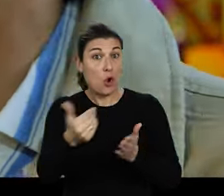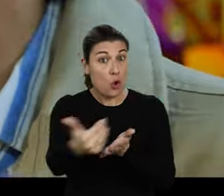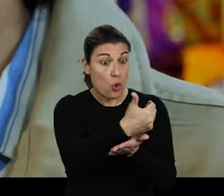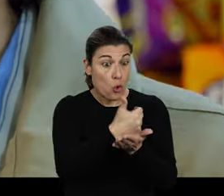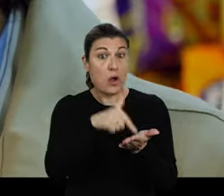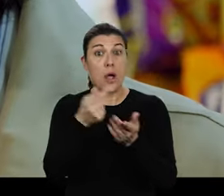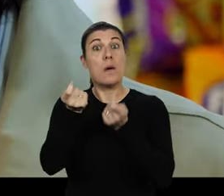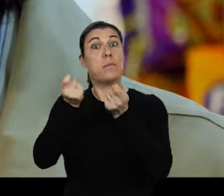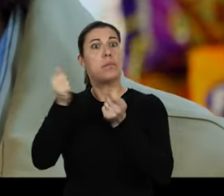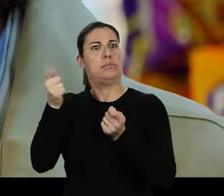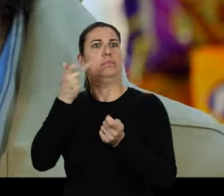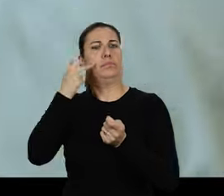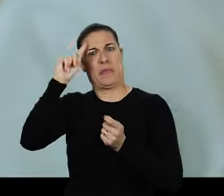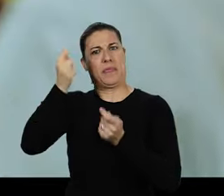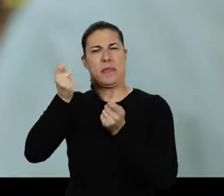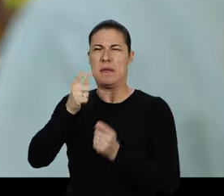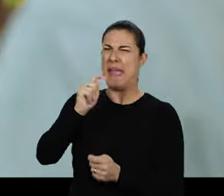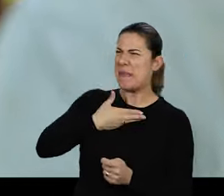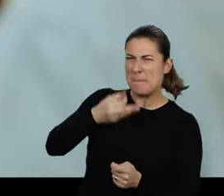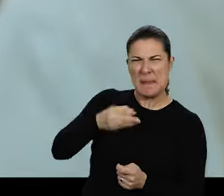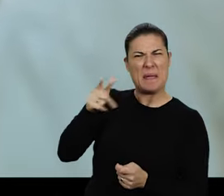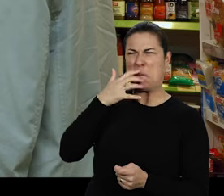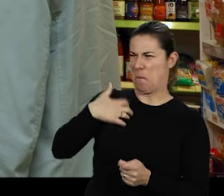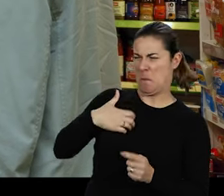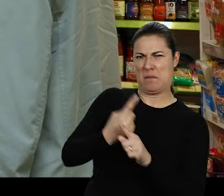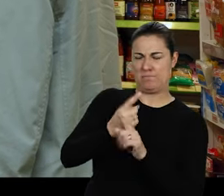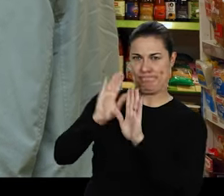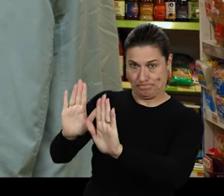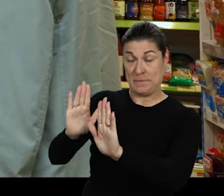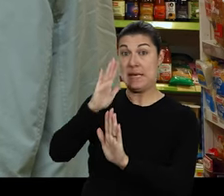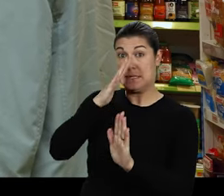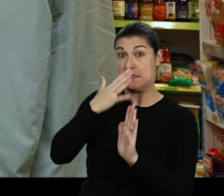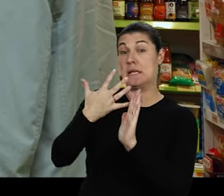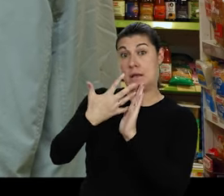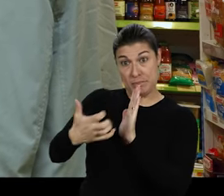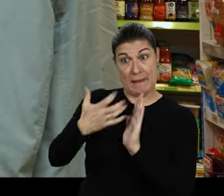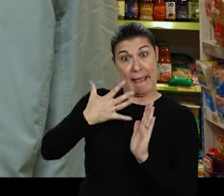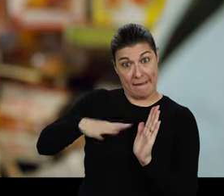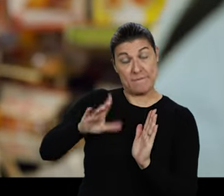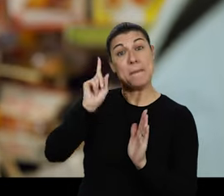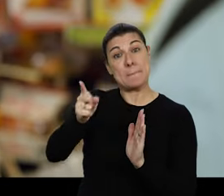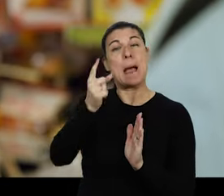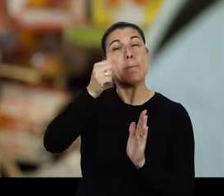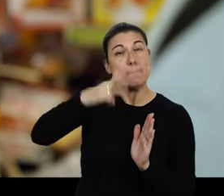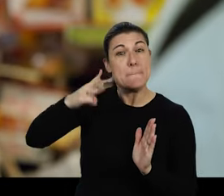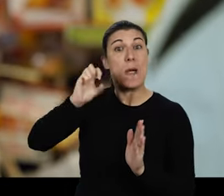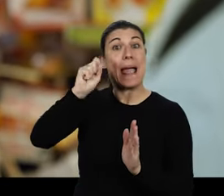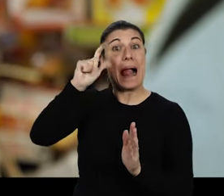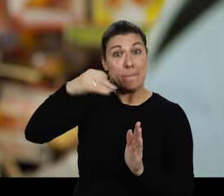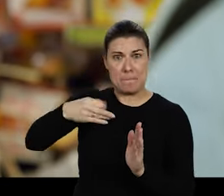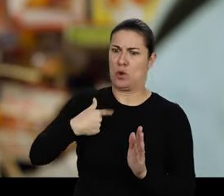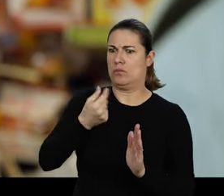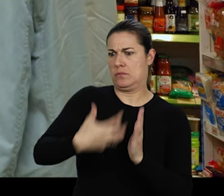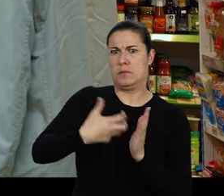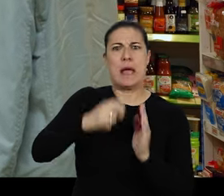é fruto de uma gestão de mérito, sabe disso? EDP, mérito. Se me quiserem tirar algum peso das costas, é dividir os milhões da Galp. O dinheiro vai-me